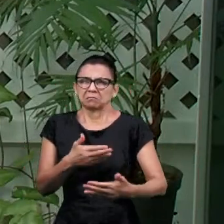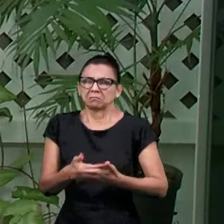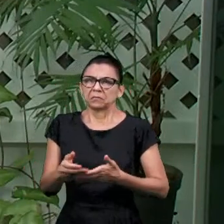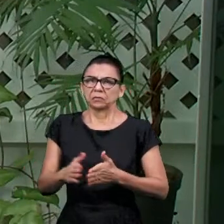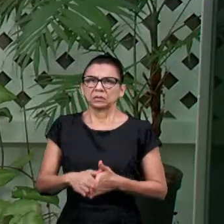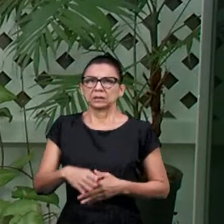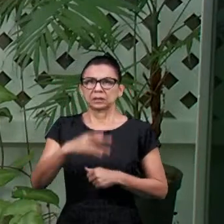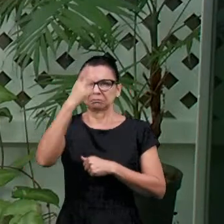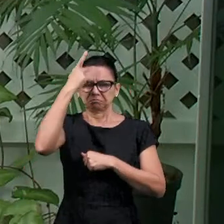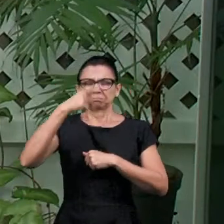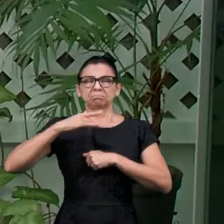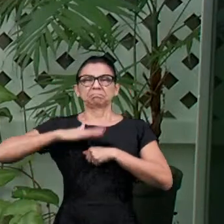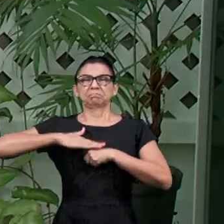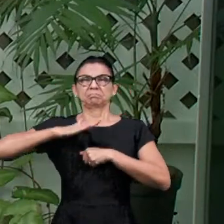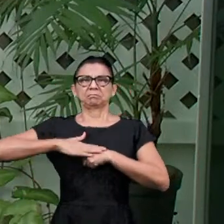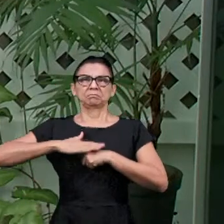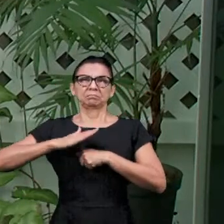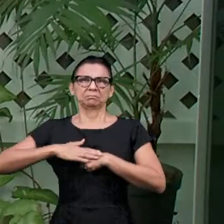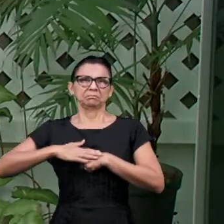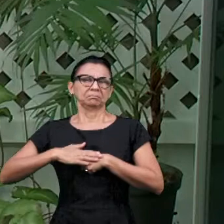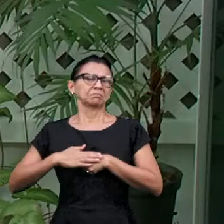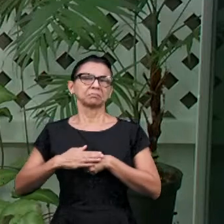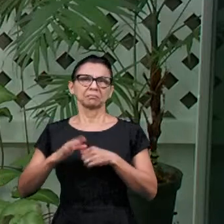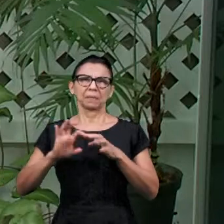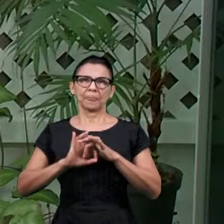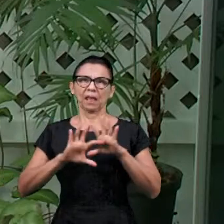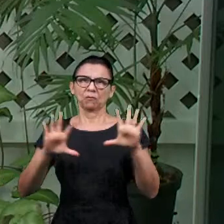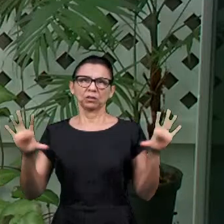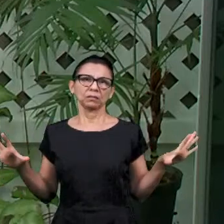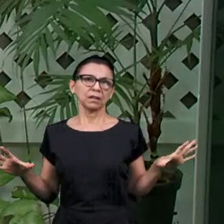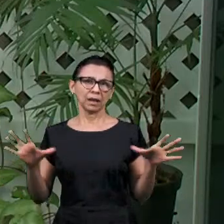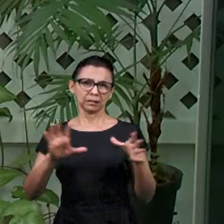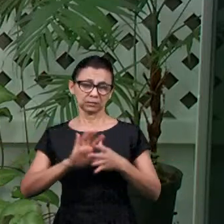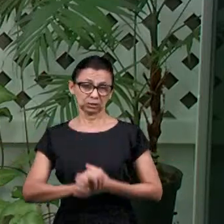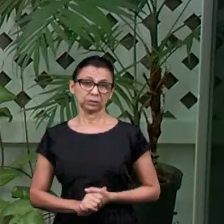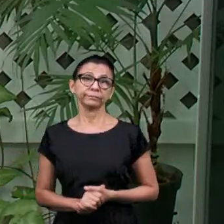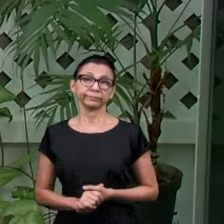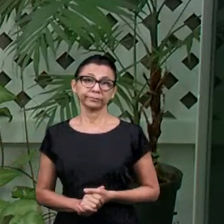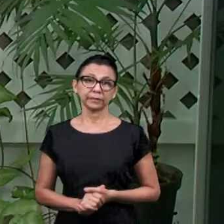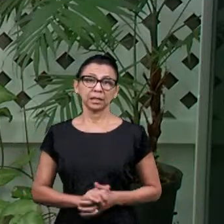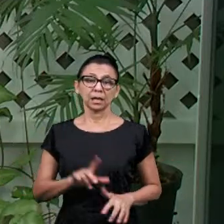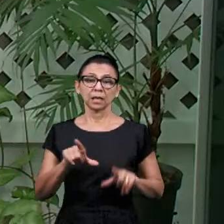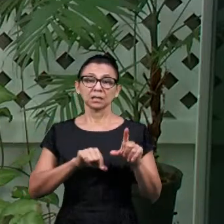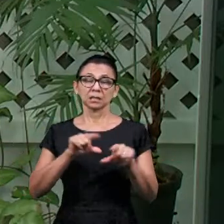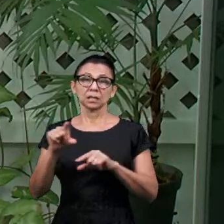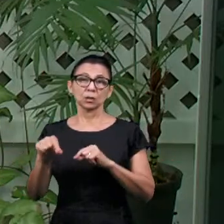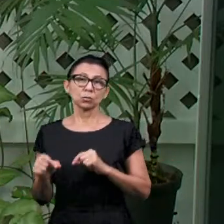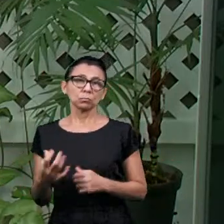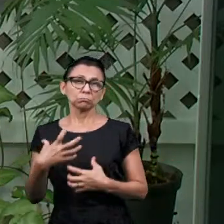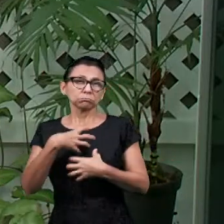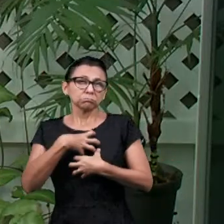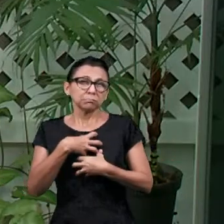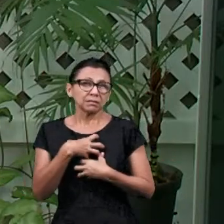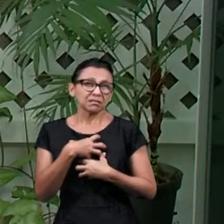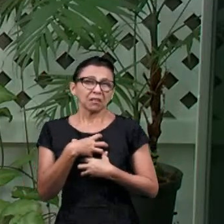sua vida, né? Na sua vida sentimental, você não tem medidas. Então, não vamos falar aqui a respeito de pecado,